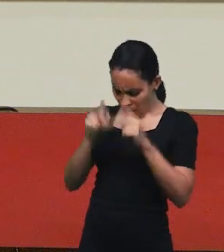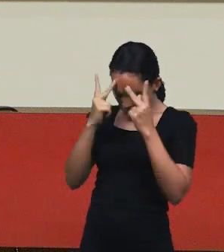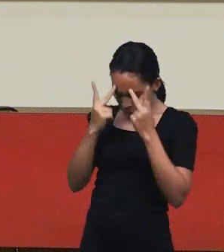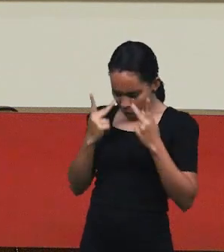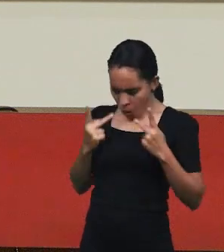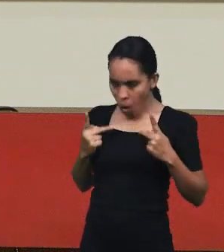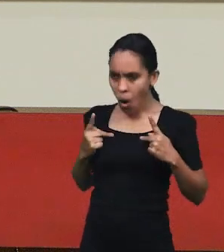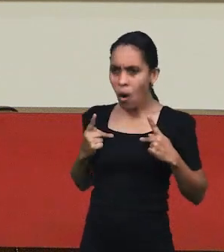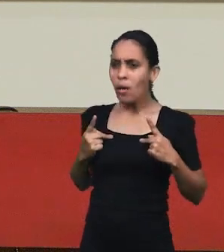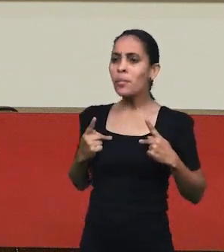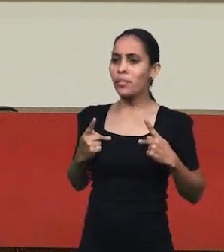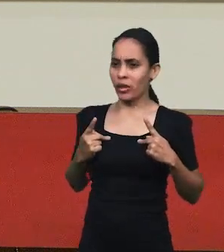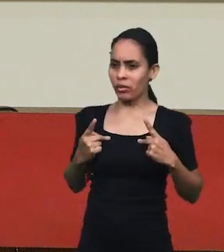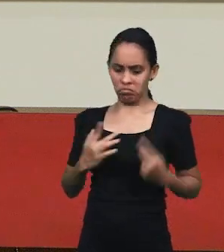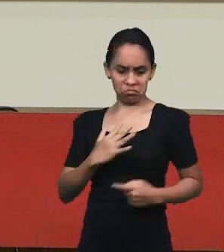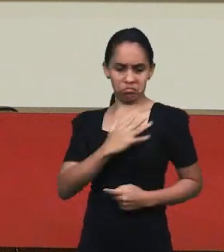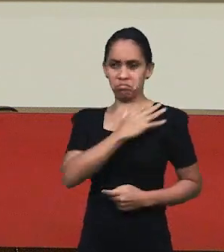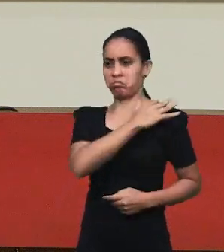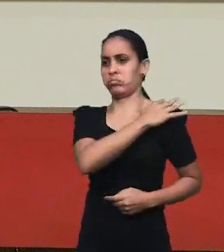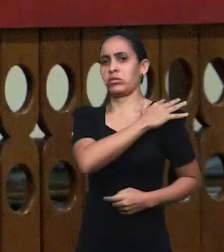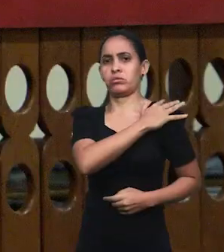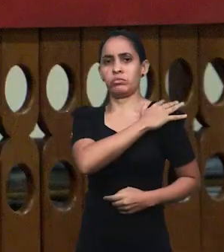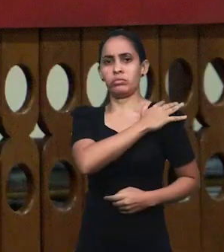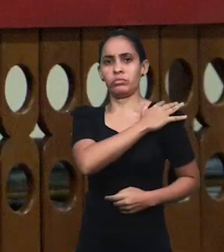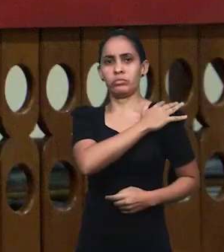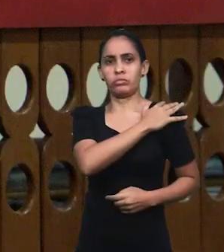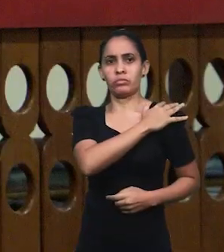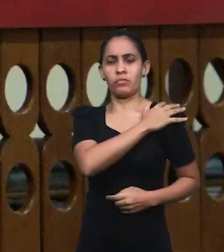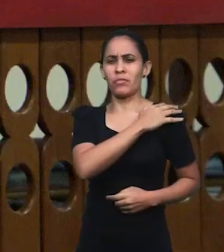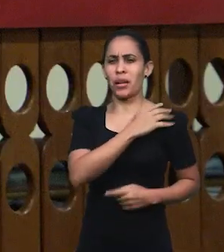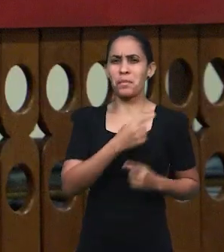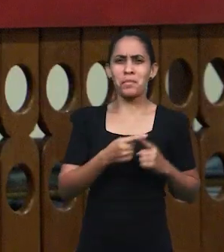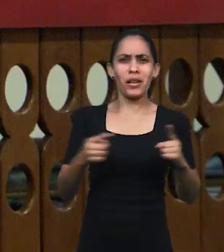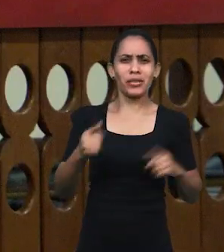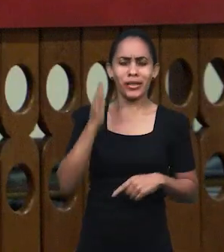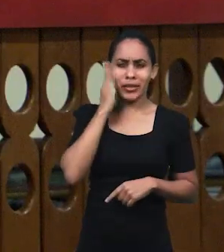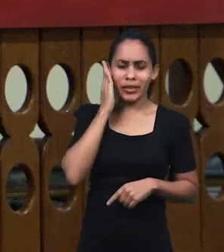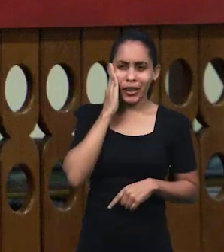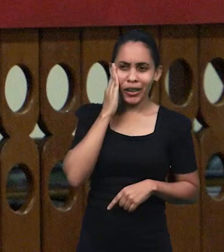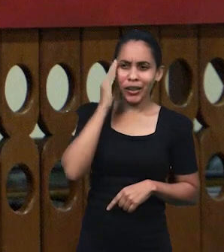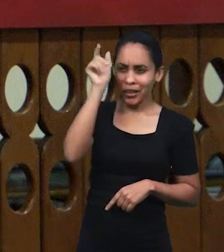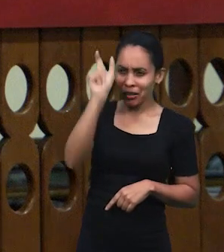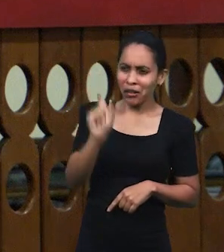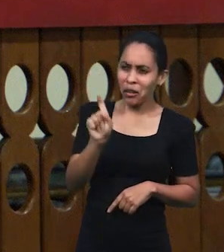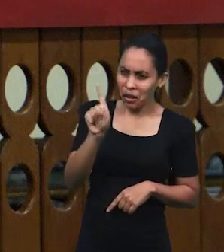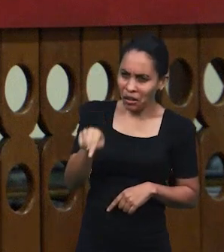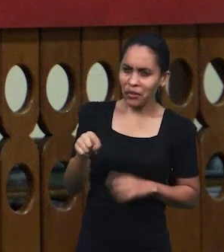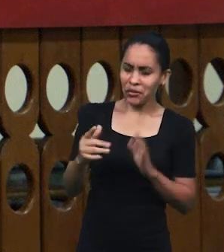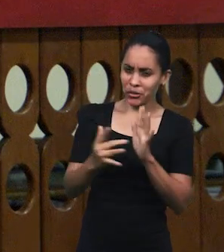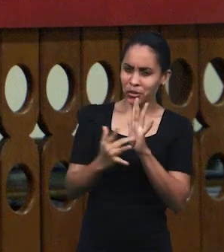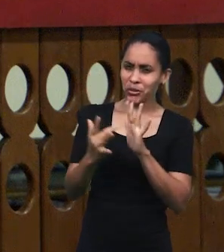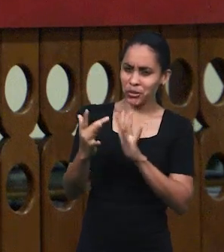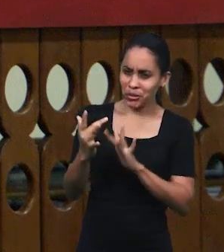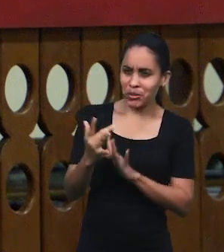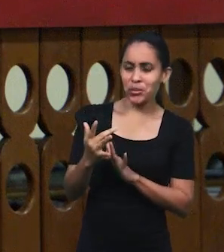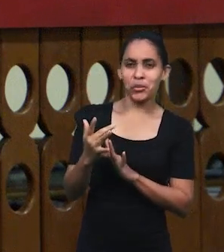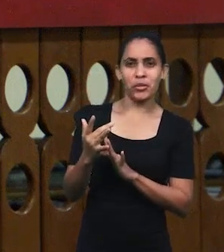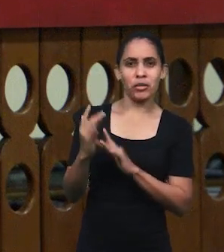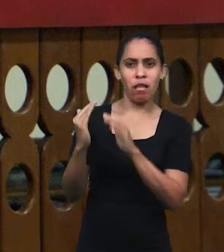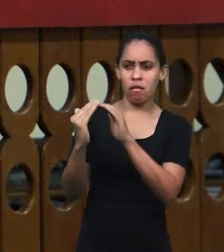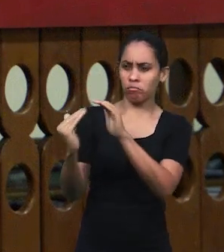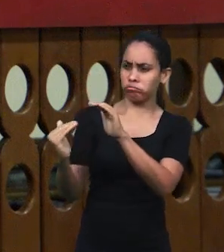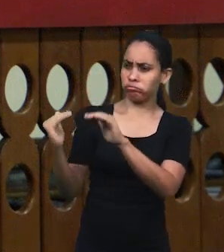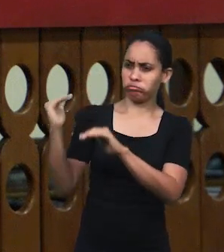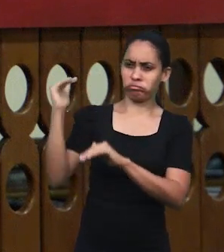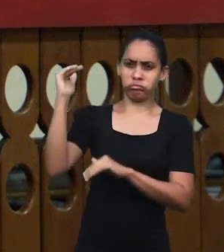Eu também sou homem, sobre e sob autoridade. Ele entendeu quem era Jesus, porque Jesus